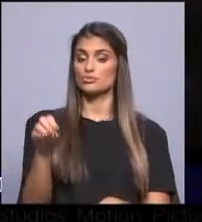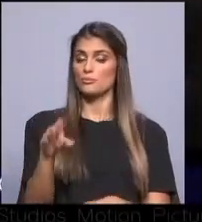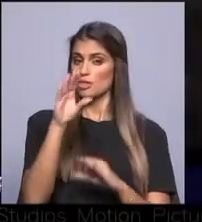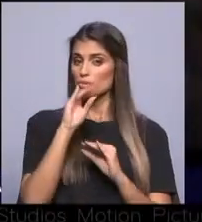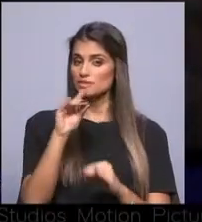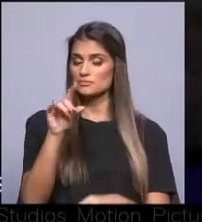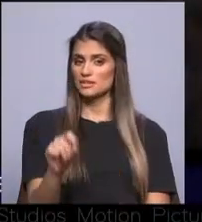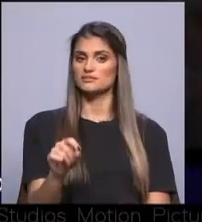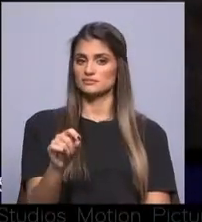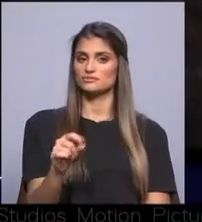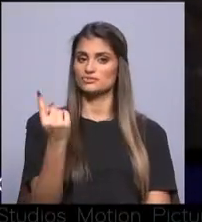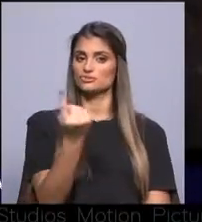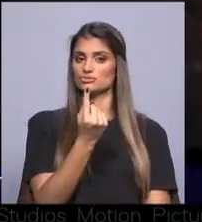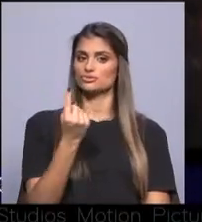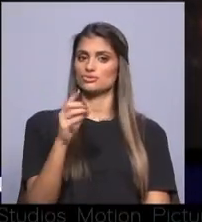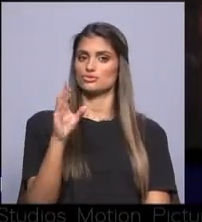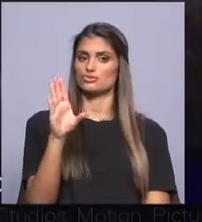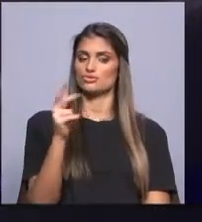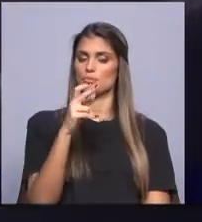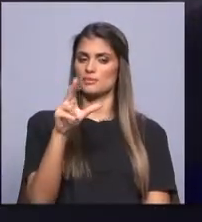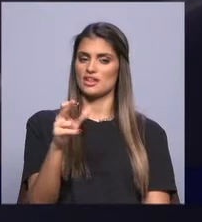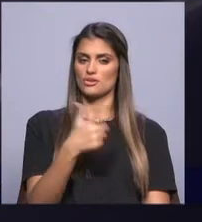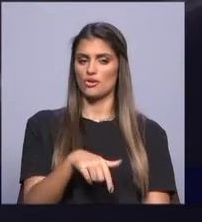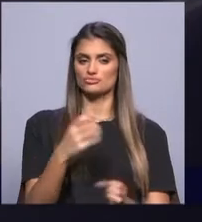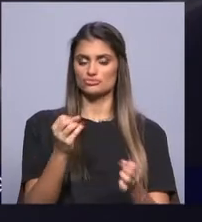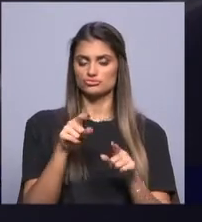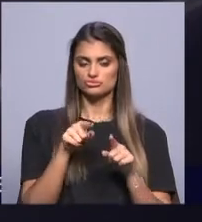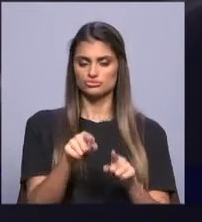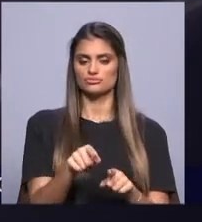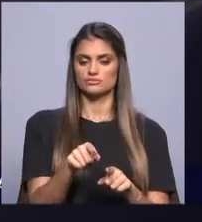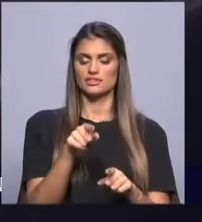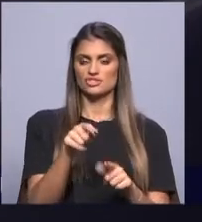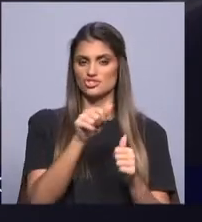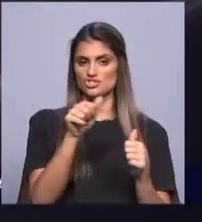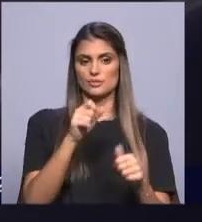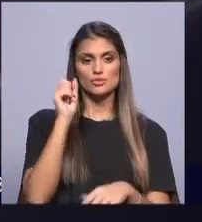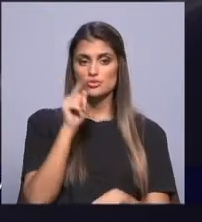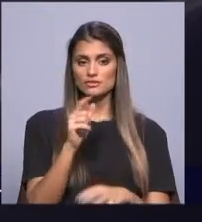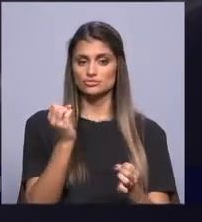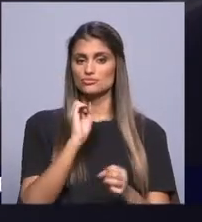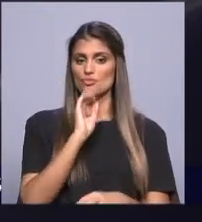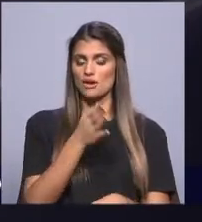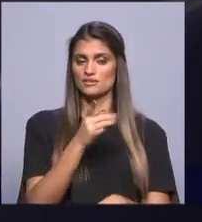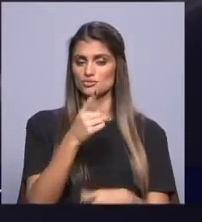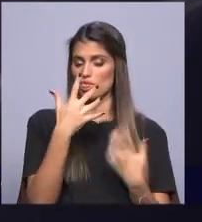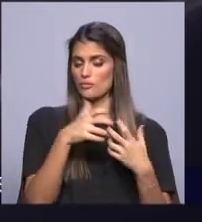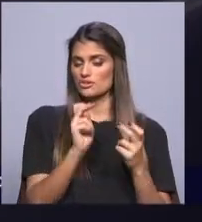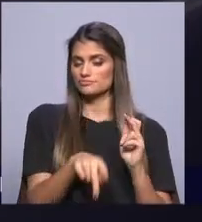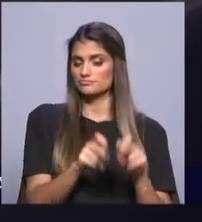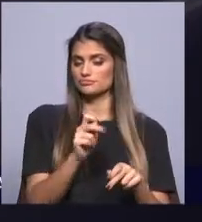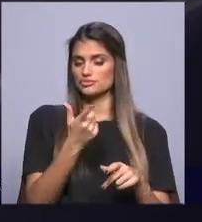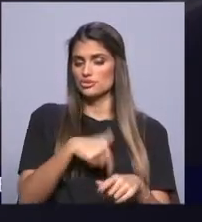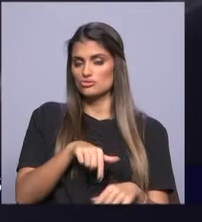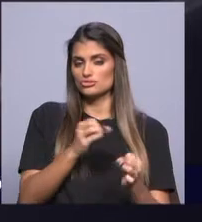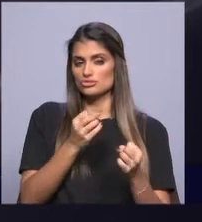também Neptuno a orbitar um Júpiter. Nós não temos nenhum paralelo a este no nosso próprio sistema solar. Isto lança algumas dúvidas. Nós não estamos